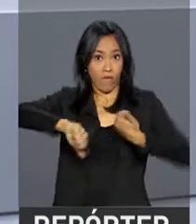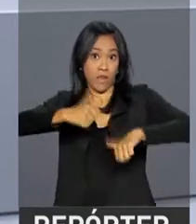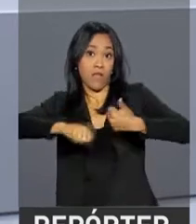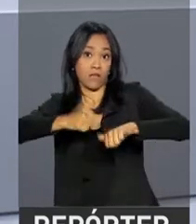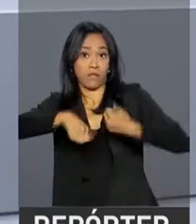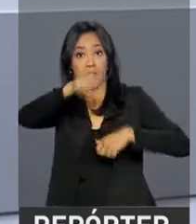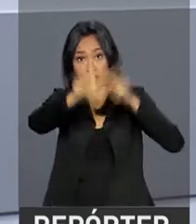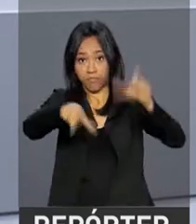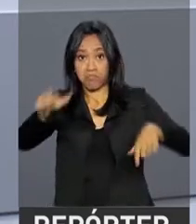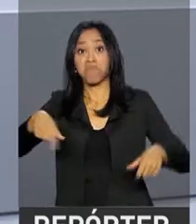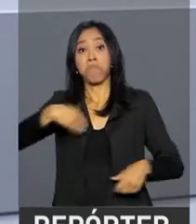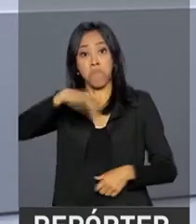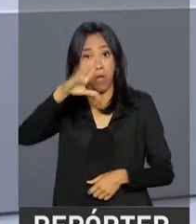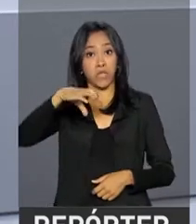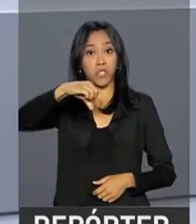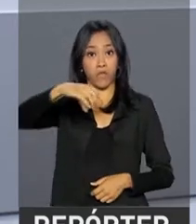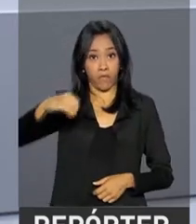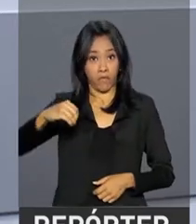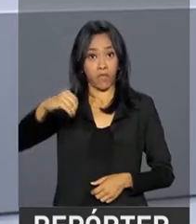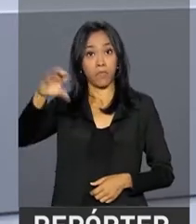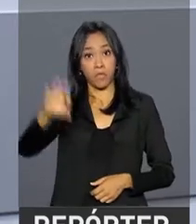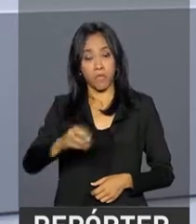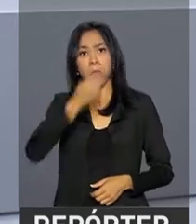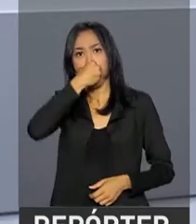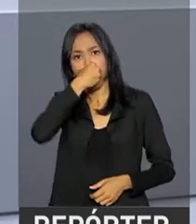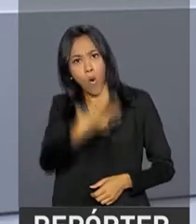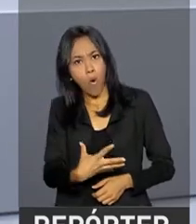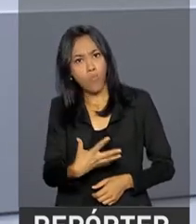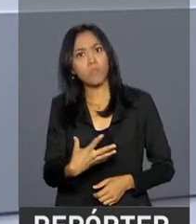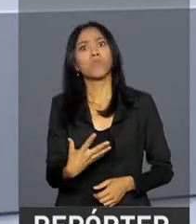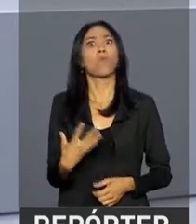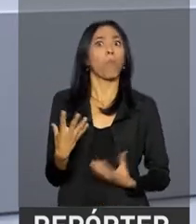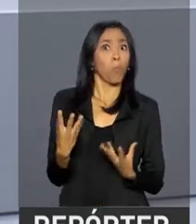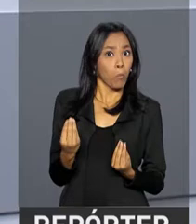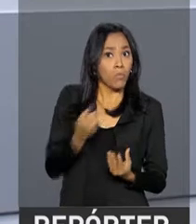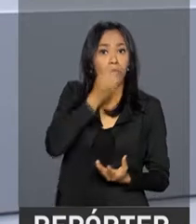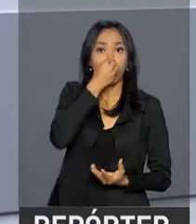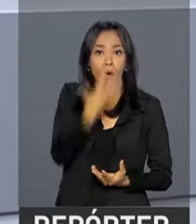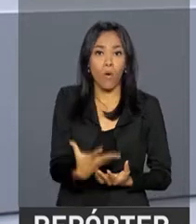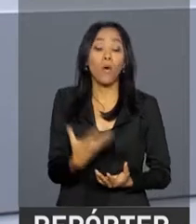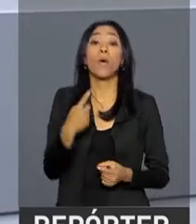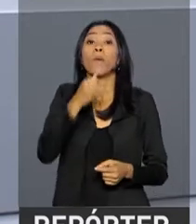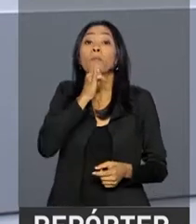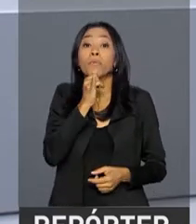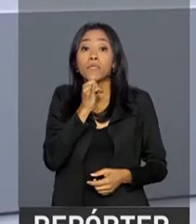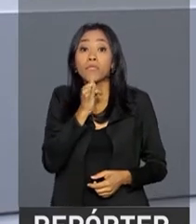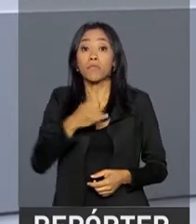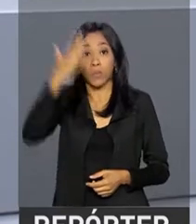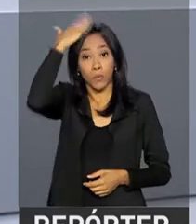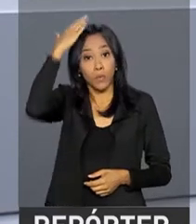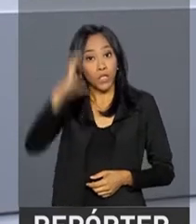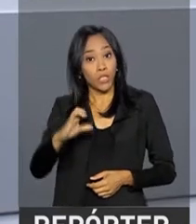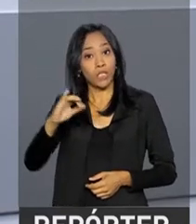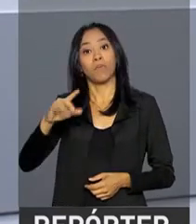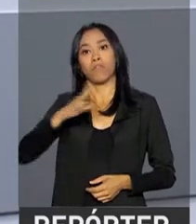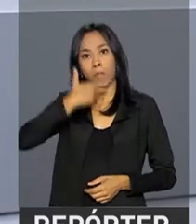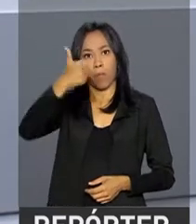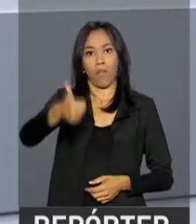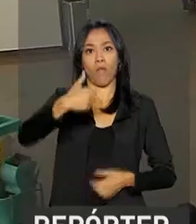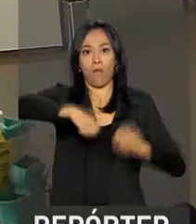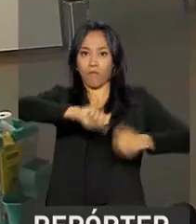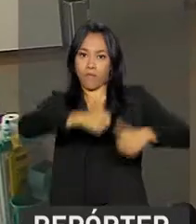usuários consideraram os aeroportos do país bons ou muito bons. O terminal de Curitiba, no Paraná, foi o melhor avaliado.